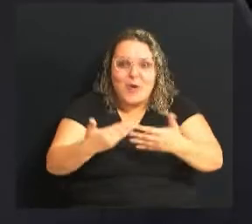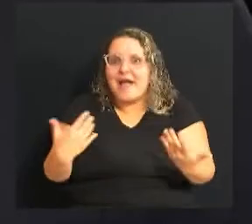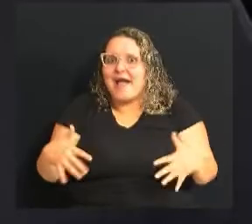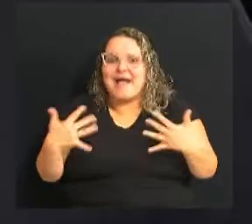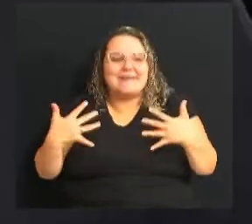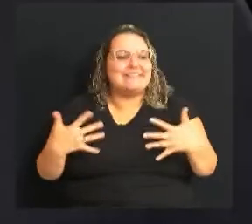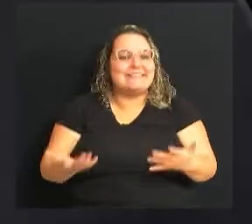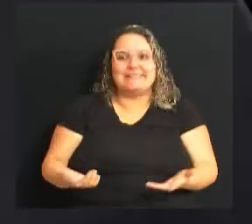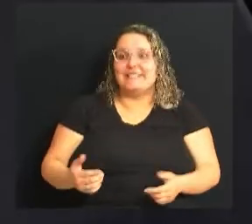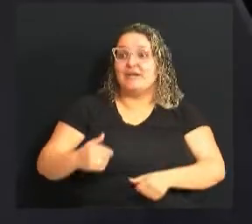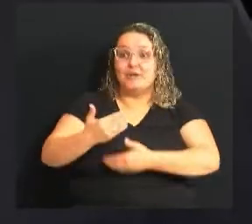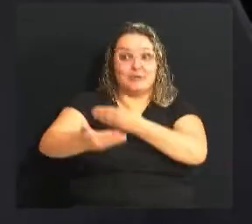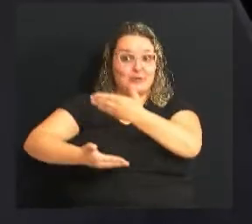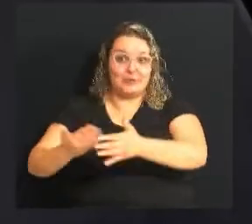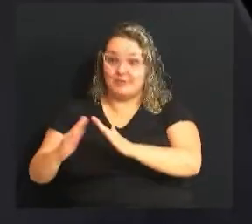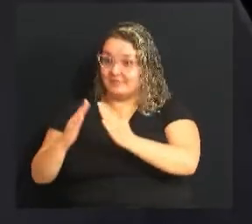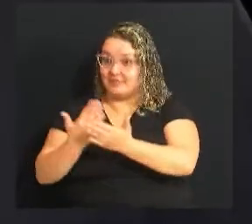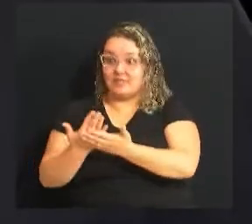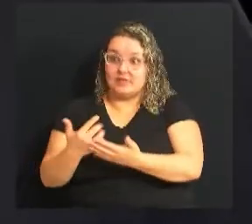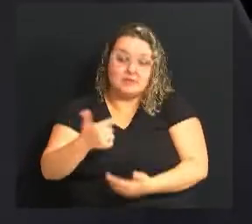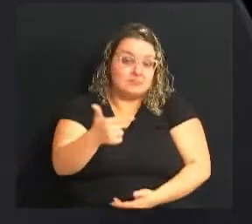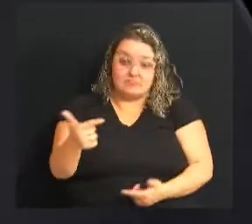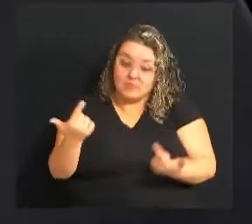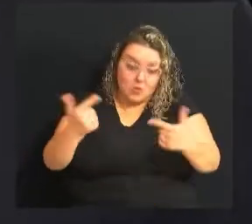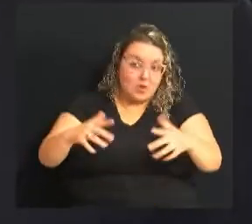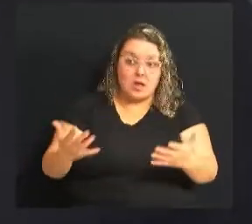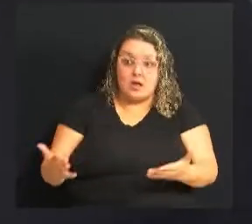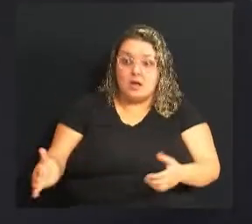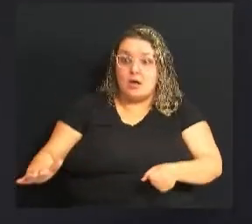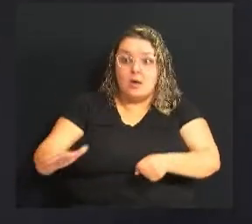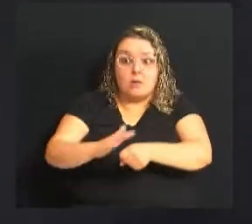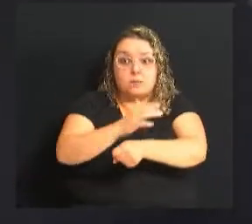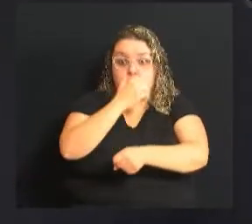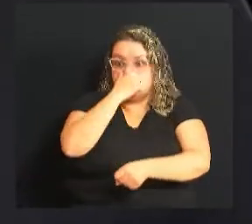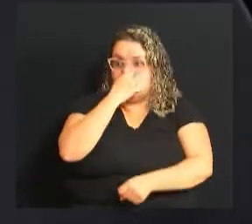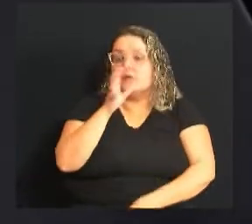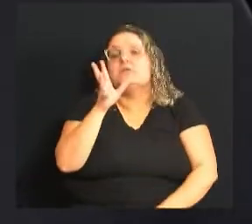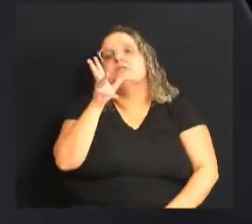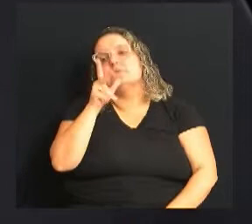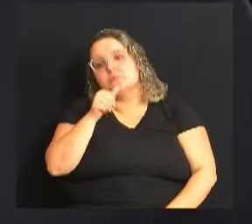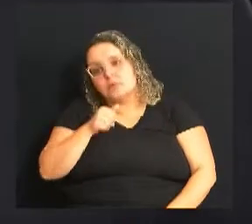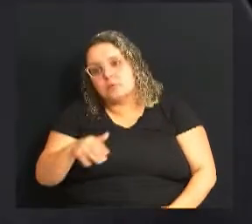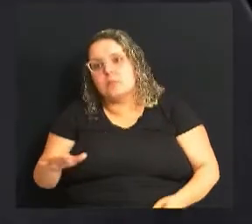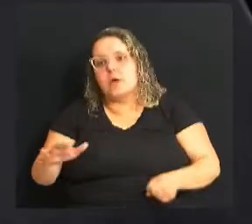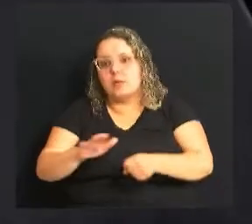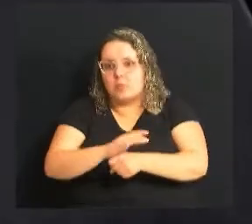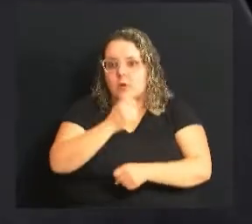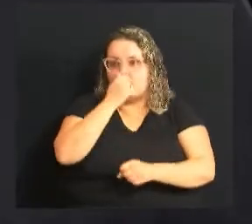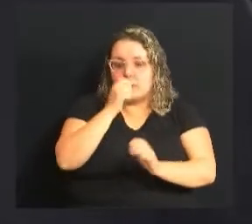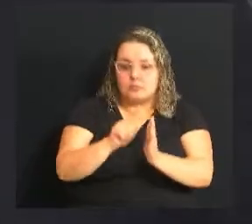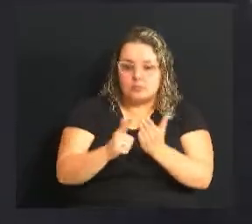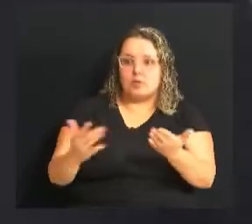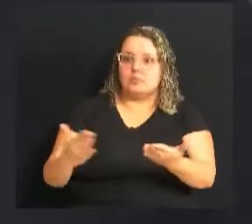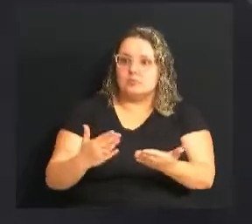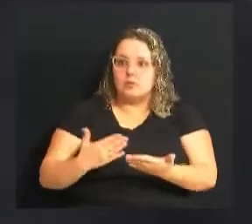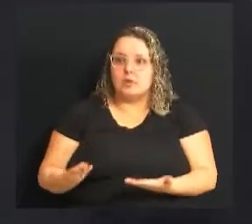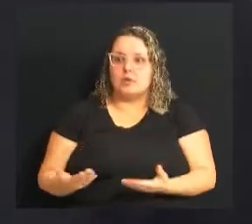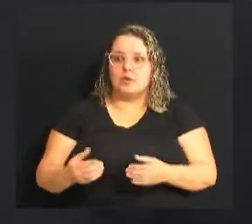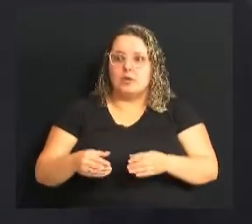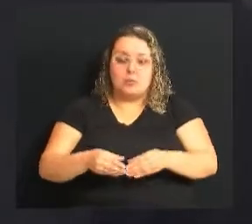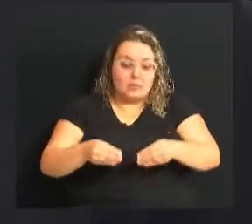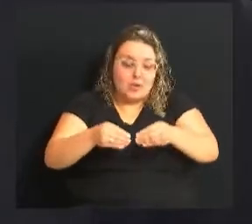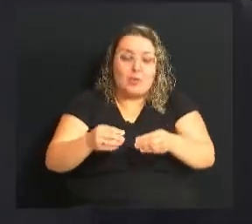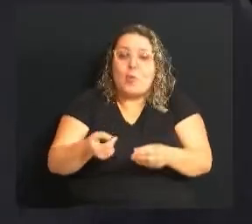trocava na escola e não tinha um espaço assim porque você juntava muitas pessoas. Demorava mais para completar o álbum. A gente abria 10 pacotinhos e vinha quase tudo repetido,